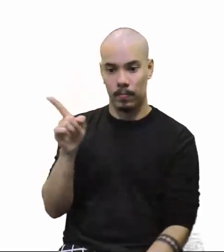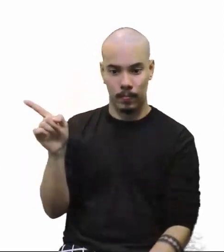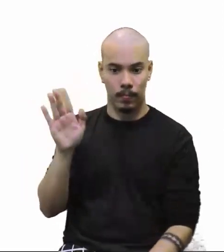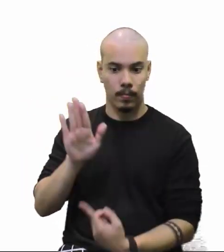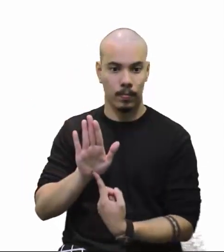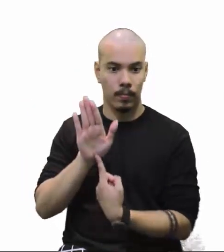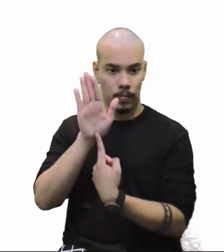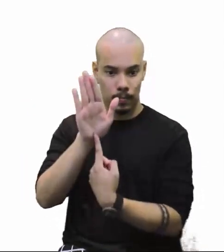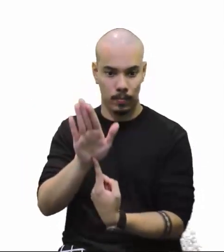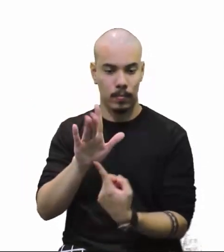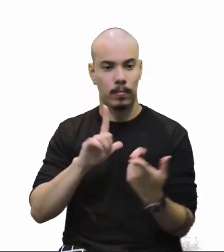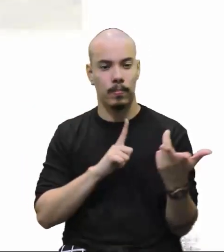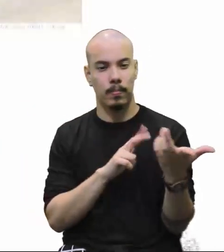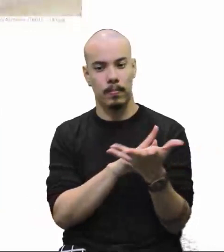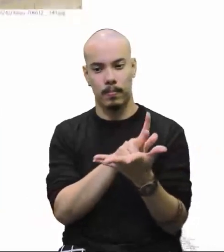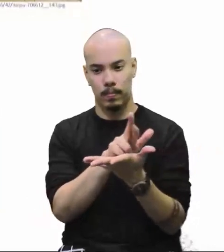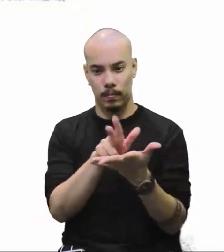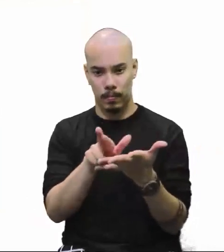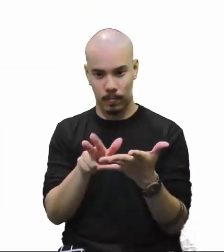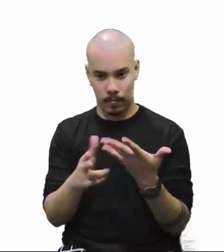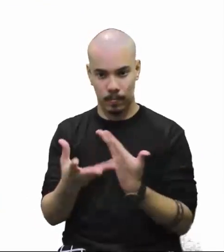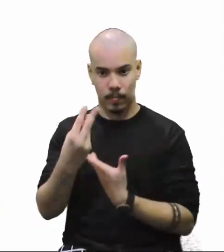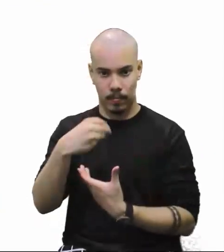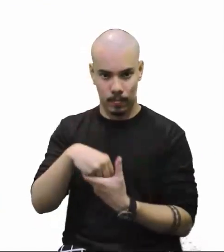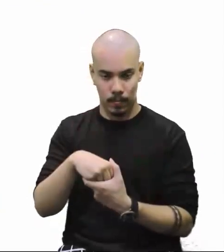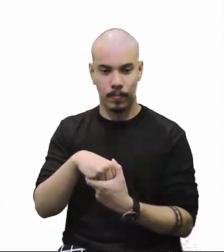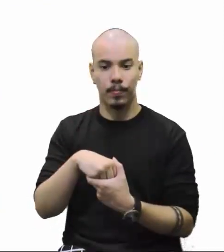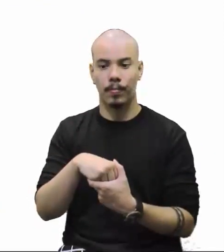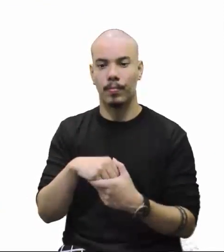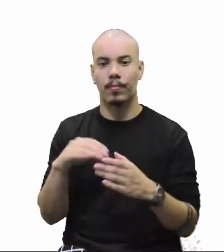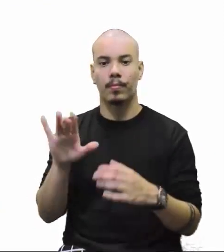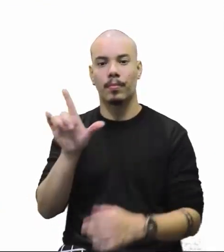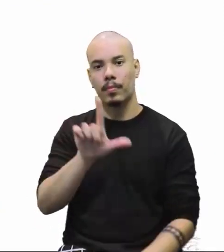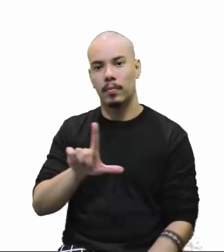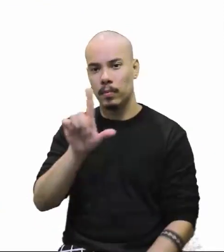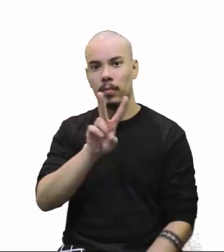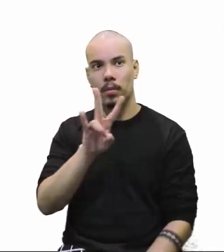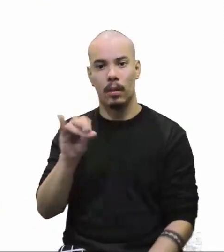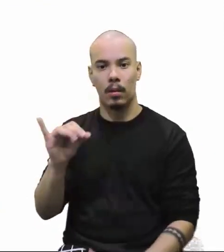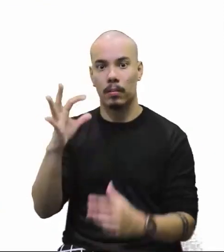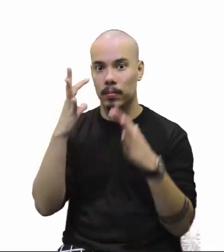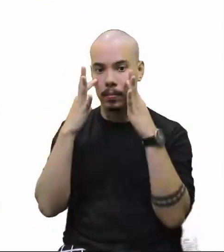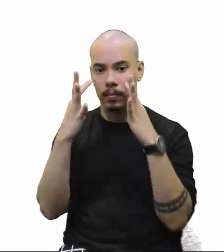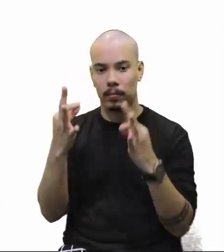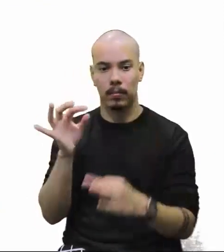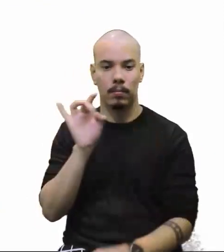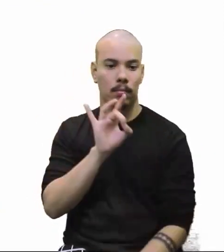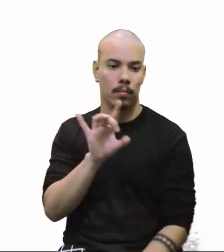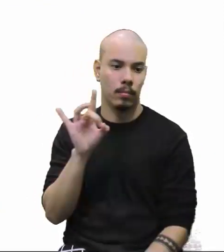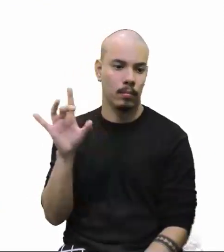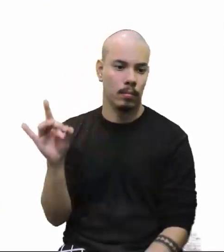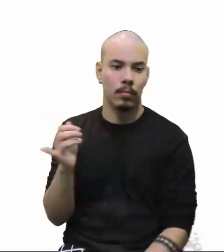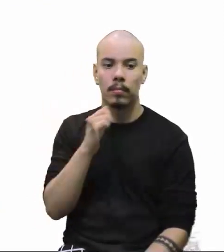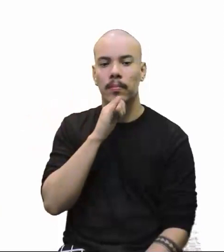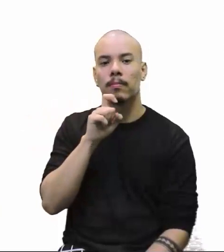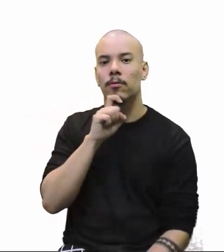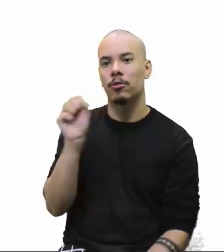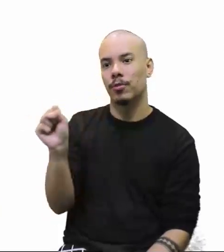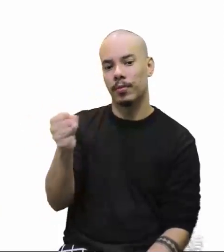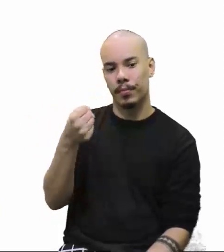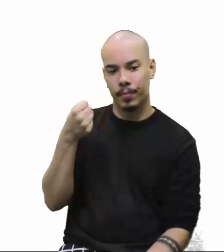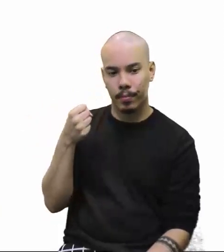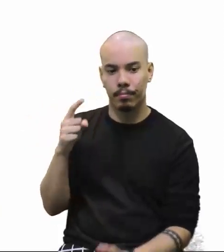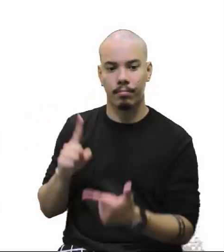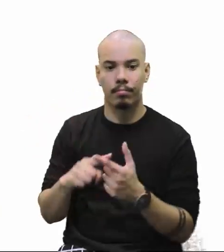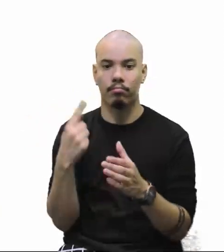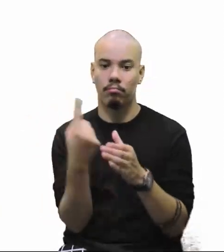mostra vários equipamentos. E lógico que ele vai dar atenção em cada um, né? Geladeira, liquidificador, celular,